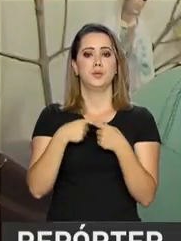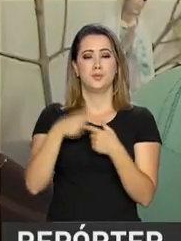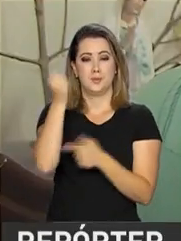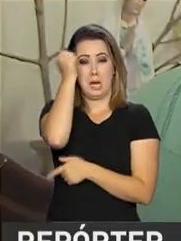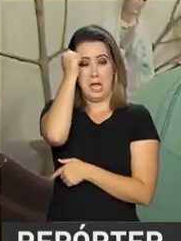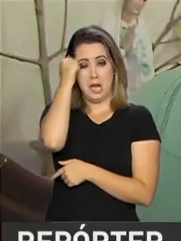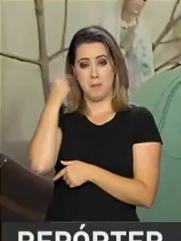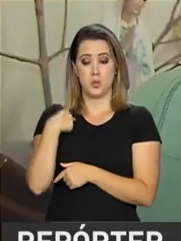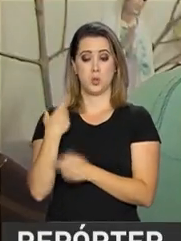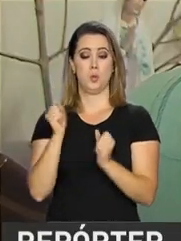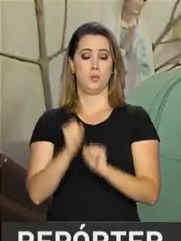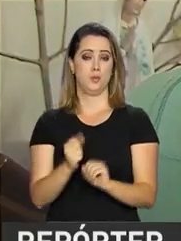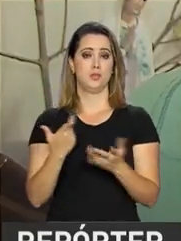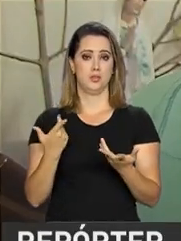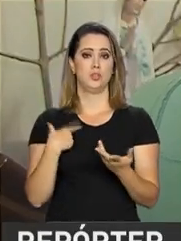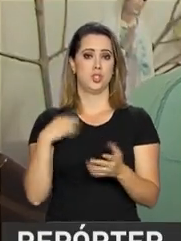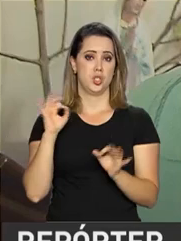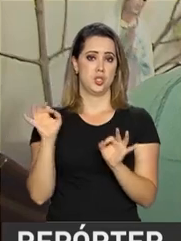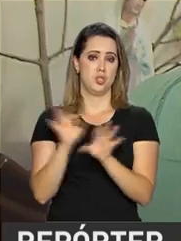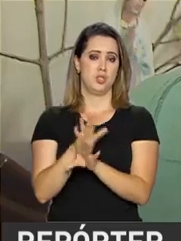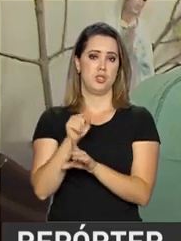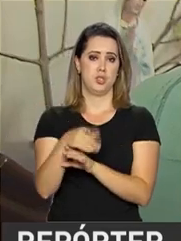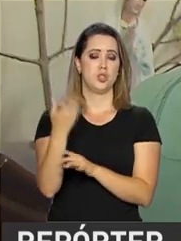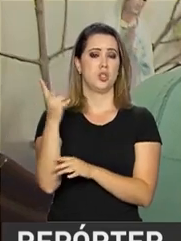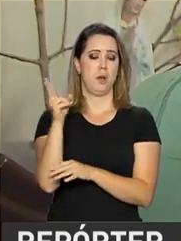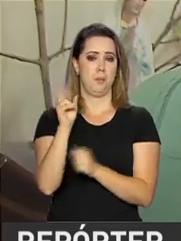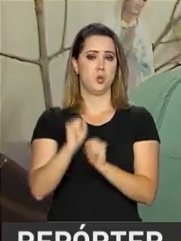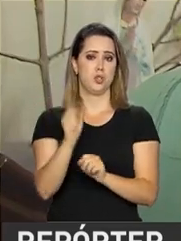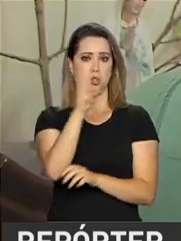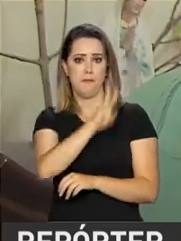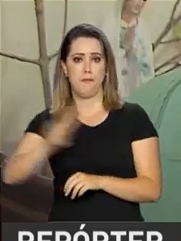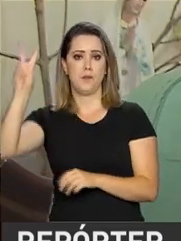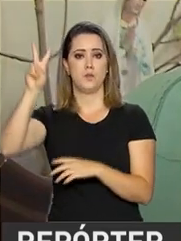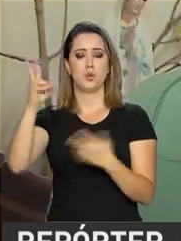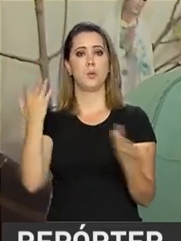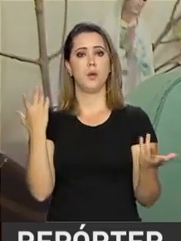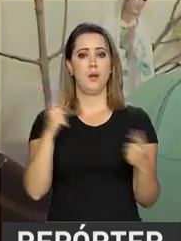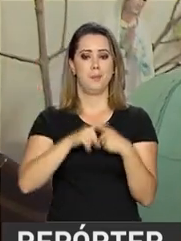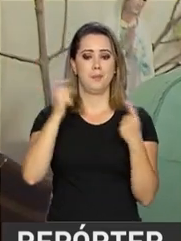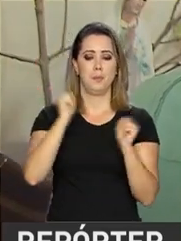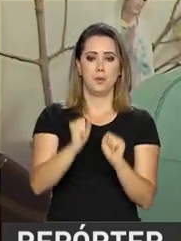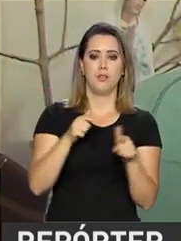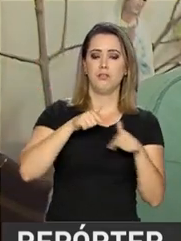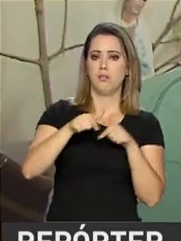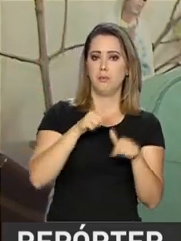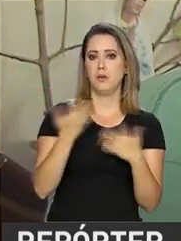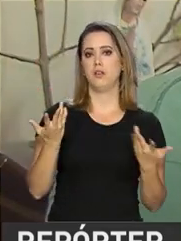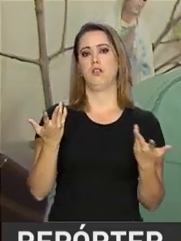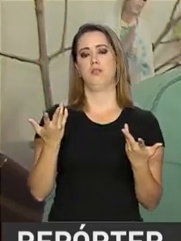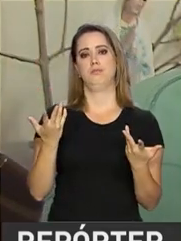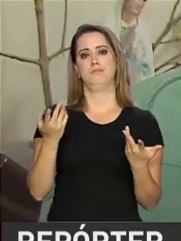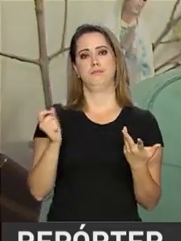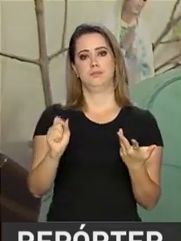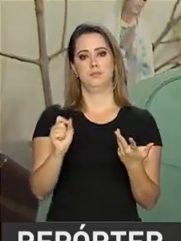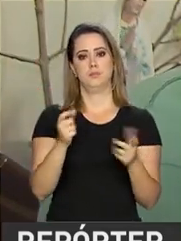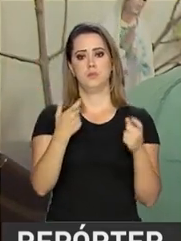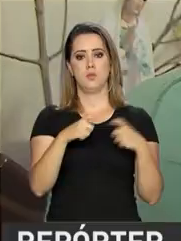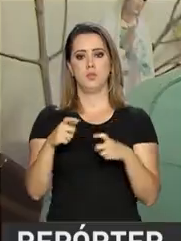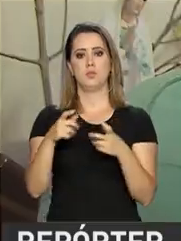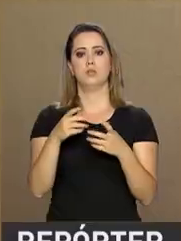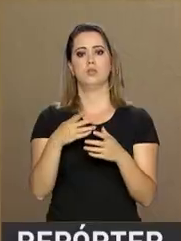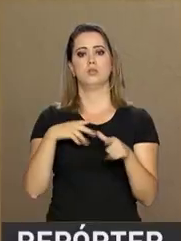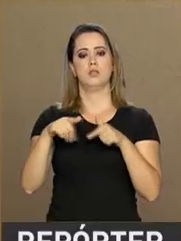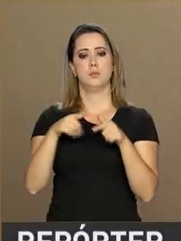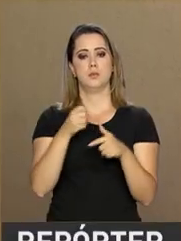eu poder ter já feito vestibular e já está podendo trabalhar o emprego